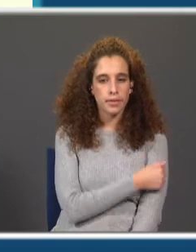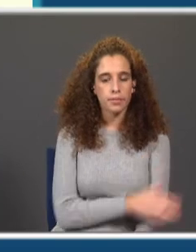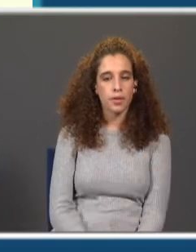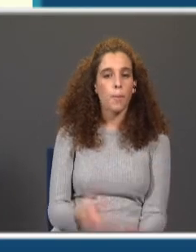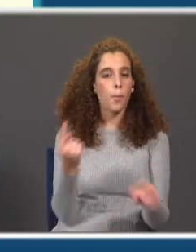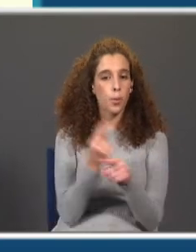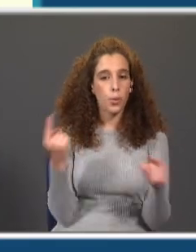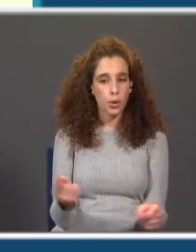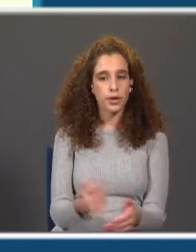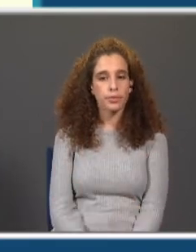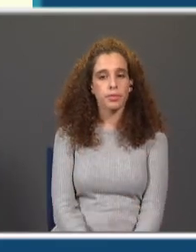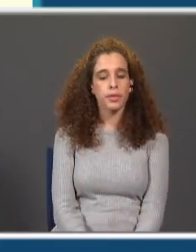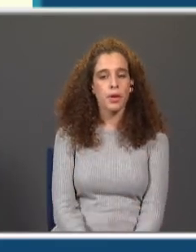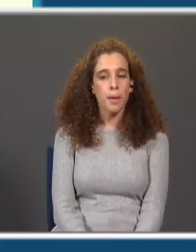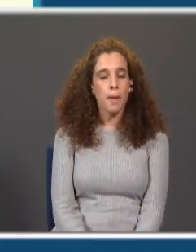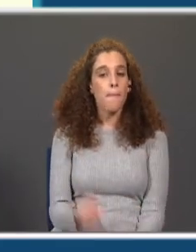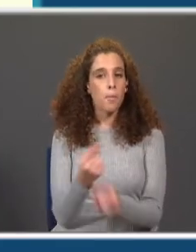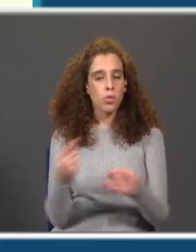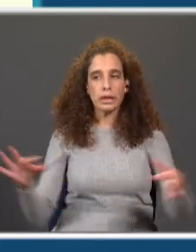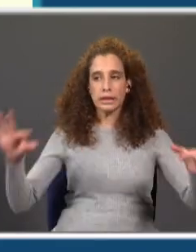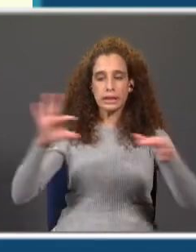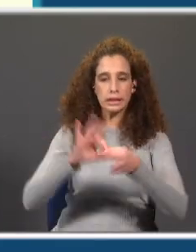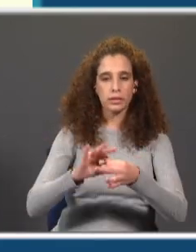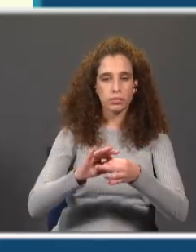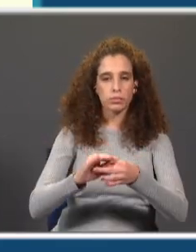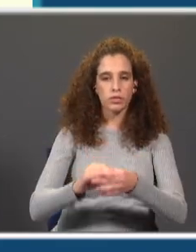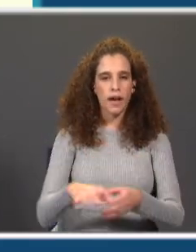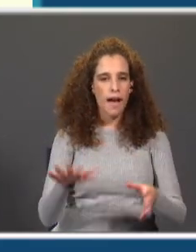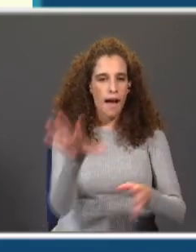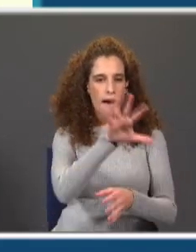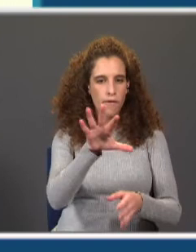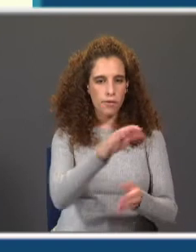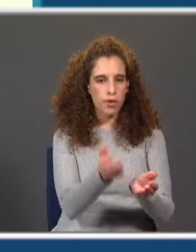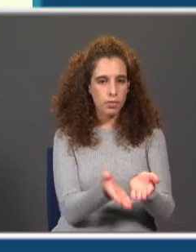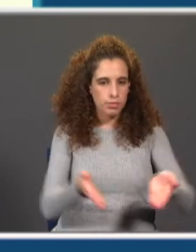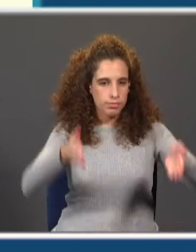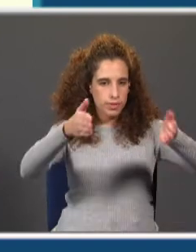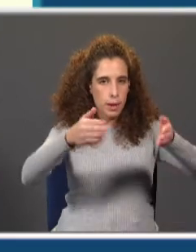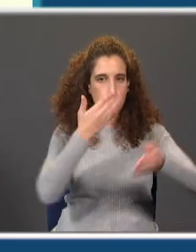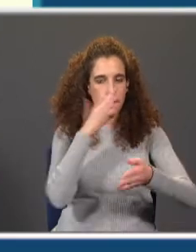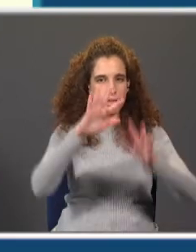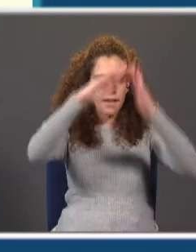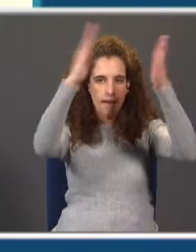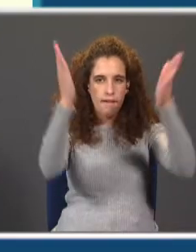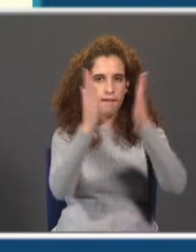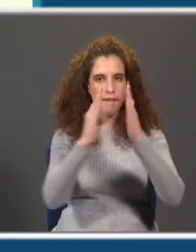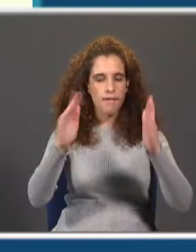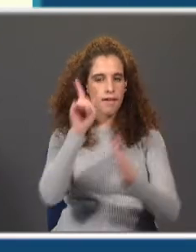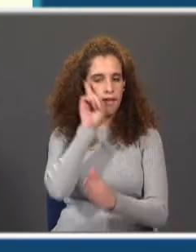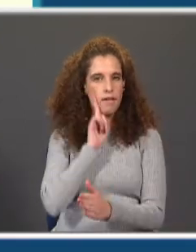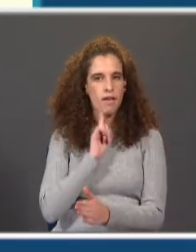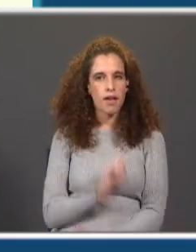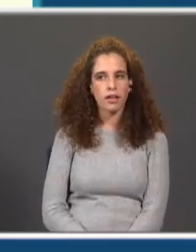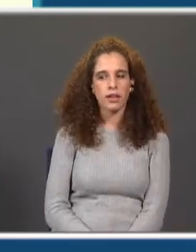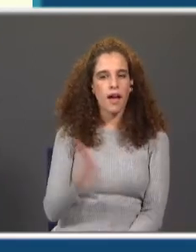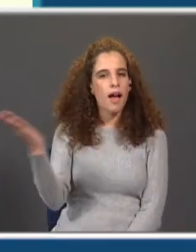Porquê? Porque associa a forma de uma ânfora que tens aqui às formas femininas e enfatiza o brilho dos